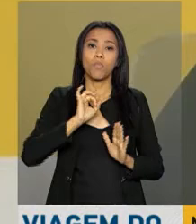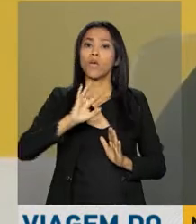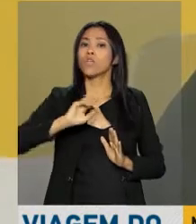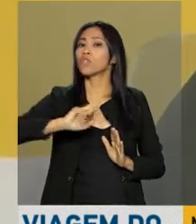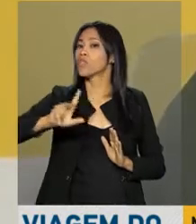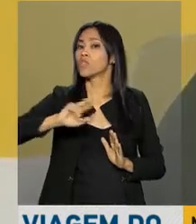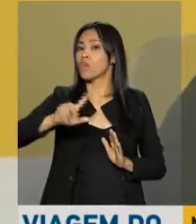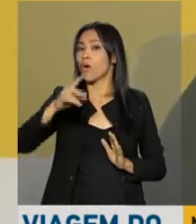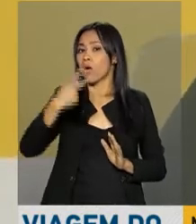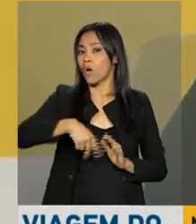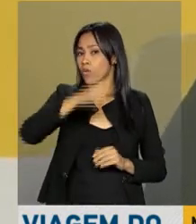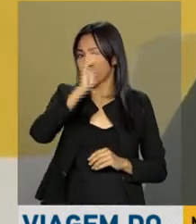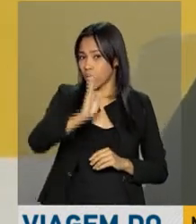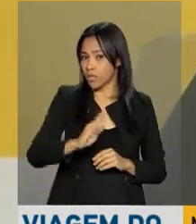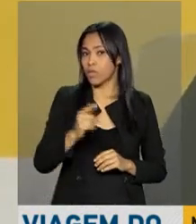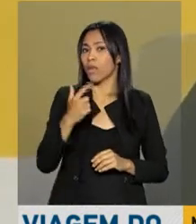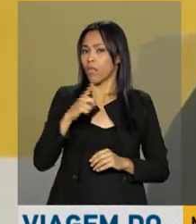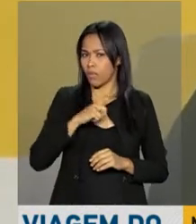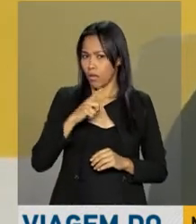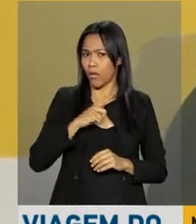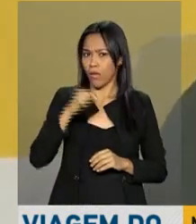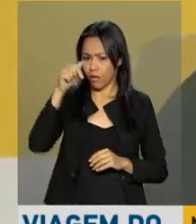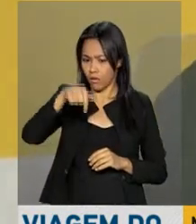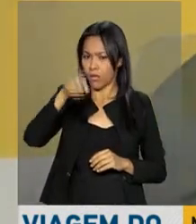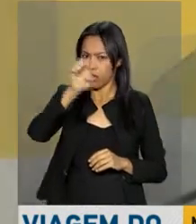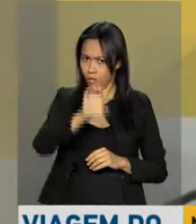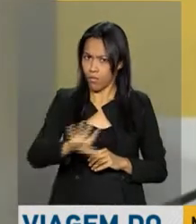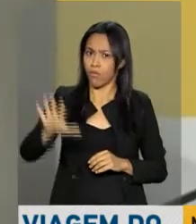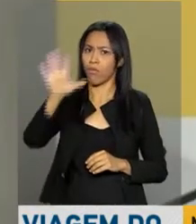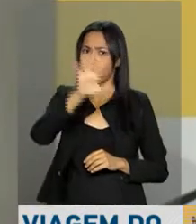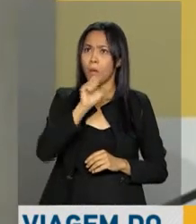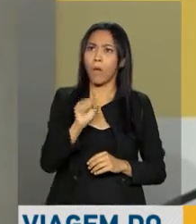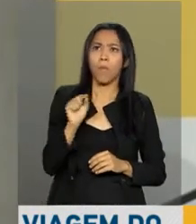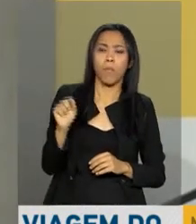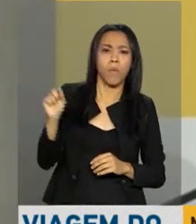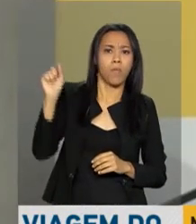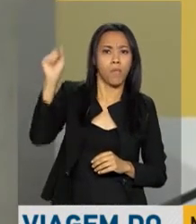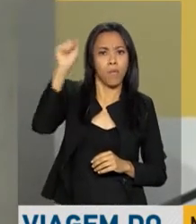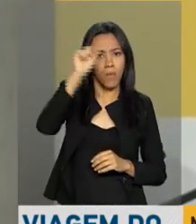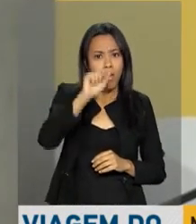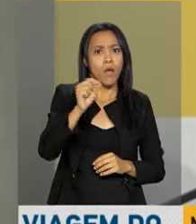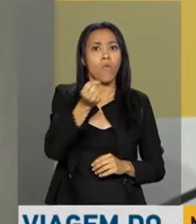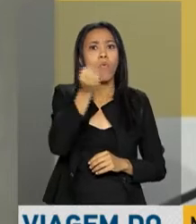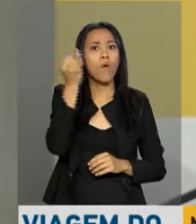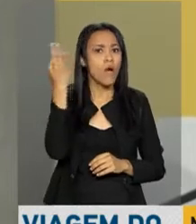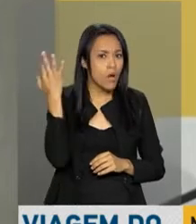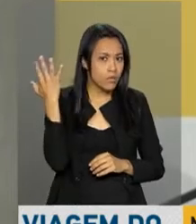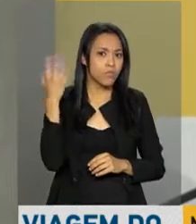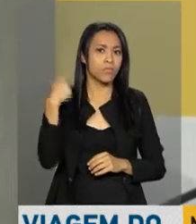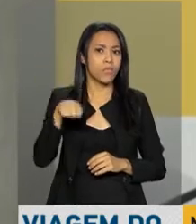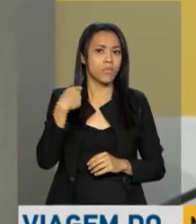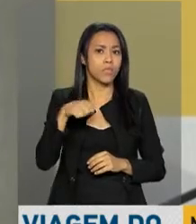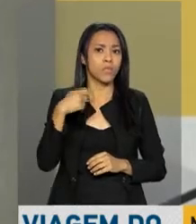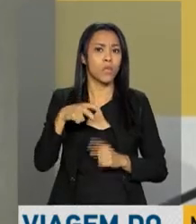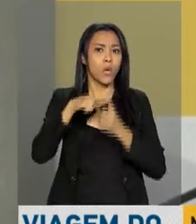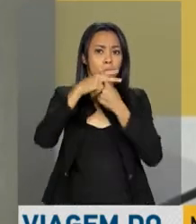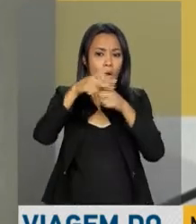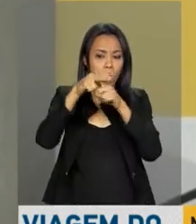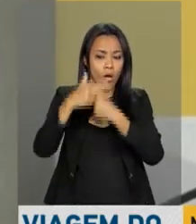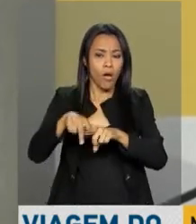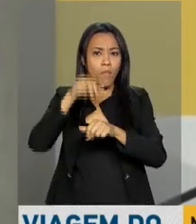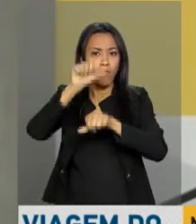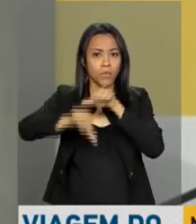país vejam aqui nos países nos países da europa quantos deles foram obrigados a fazer uma reformulação